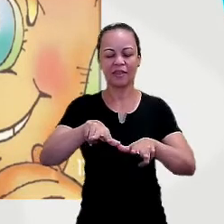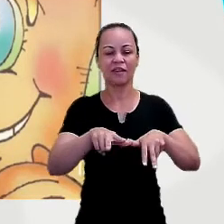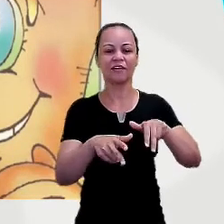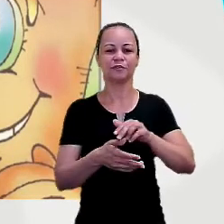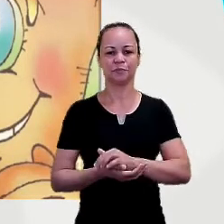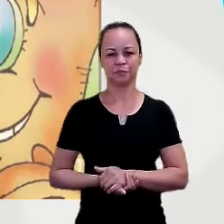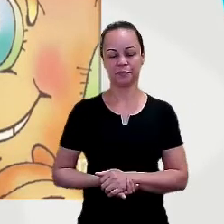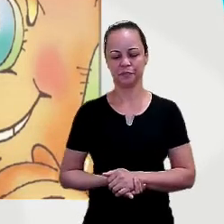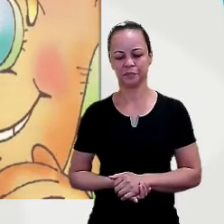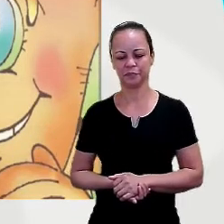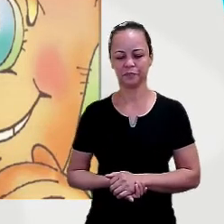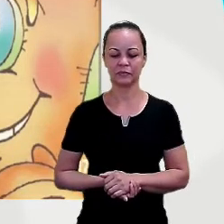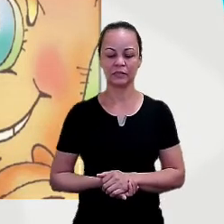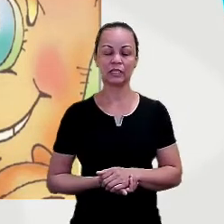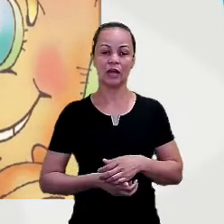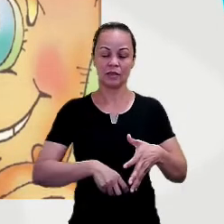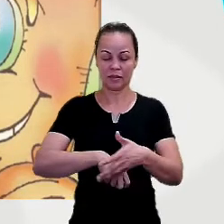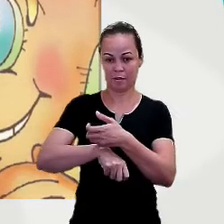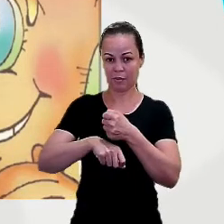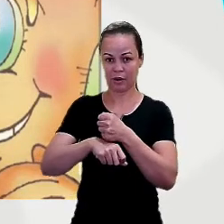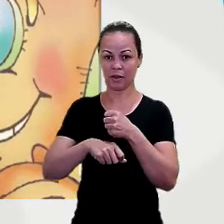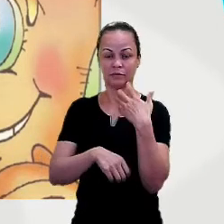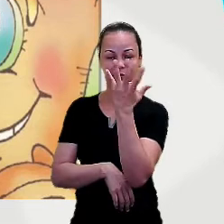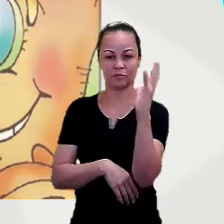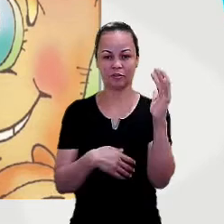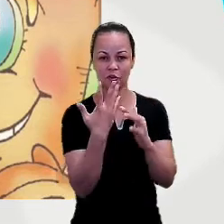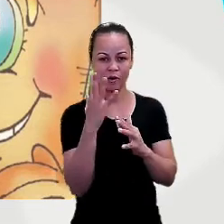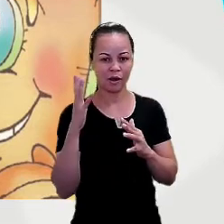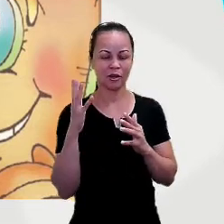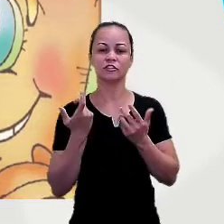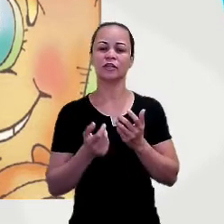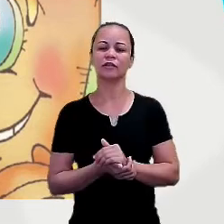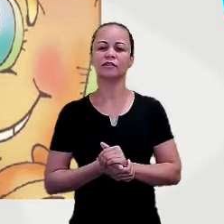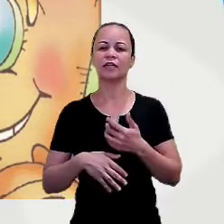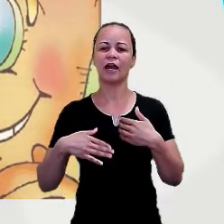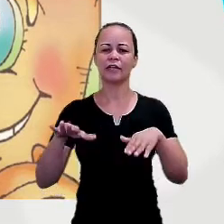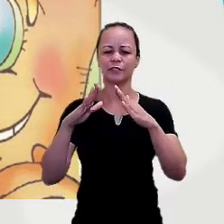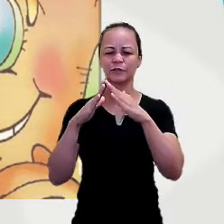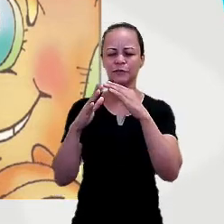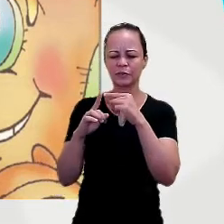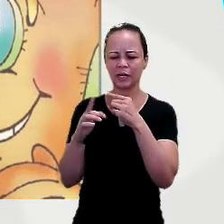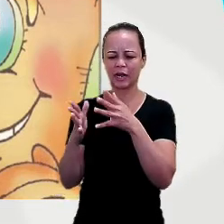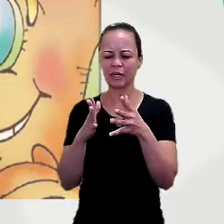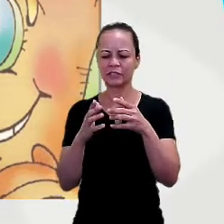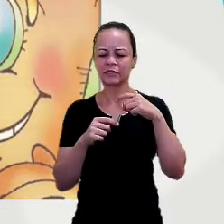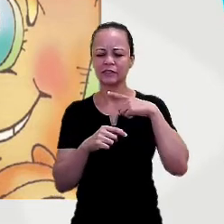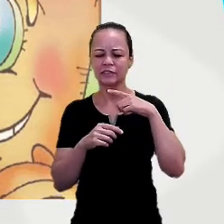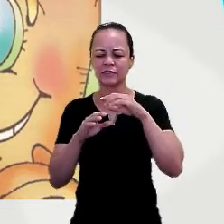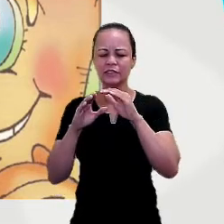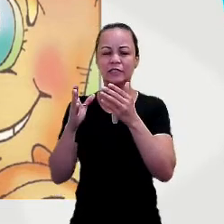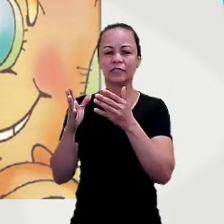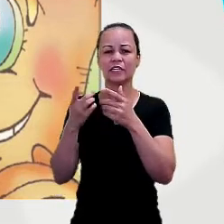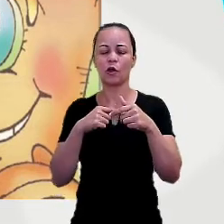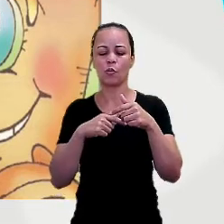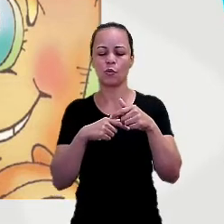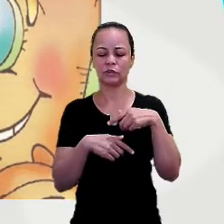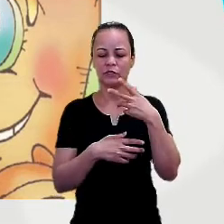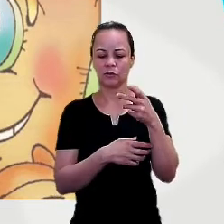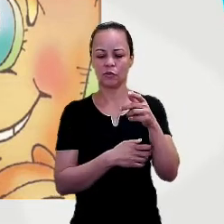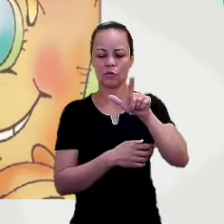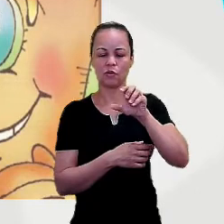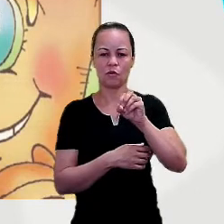Na pracinha da floresta, saindo da capelinha, vinha o senhor louva-a-deus. Mas a família é